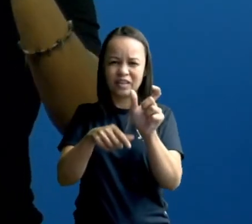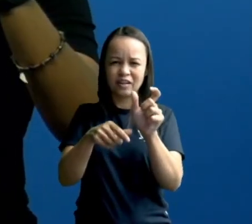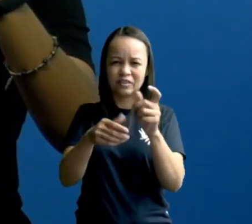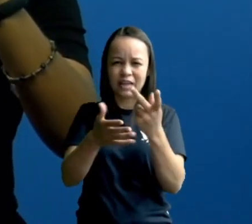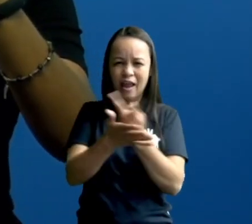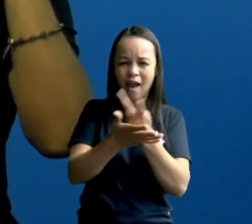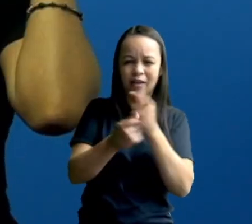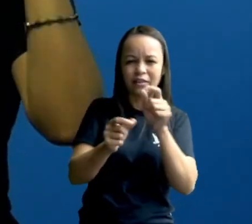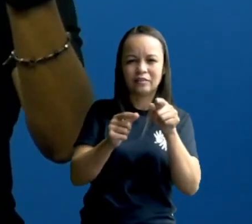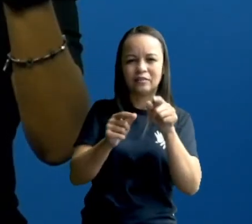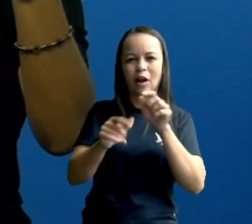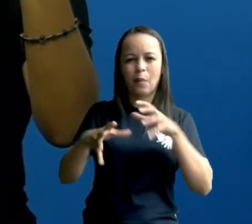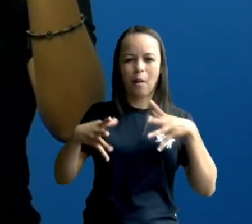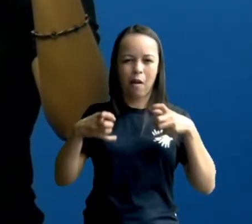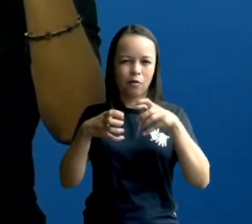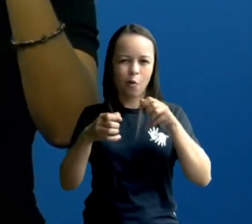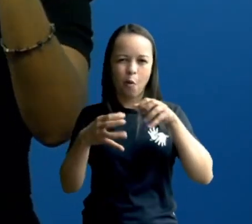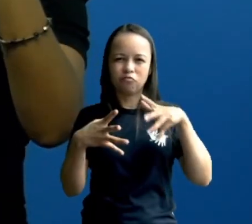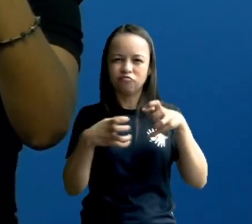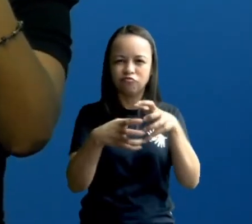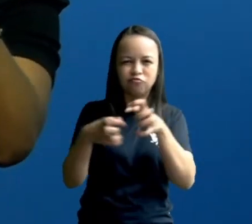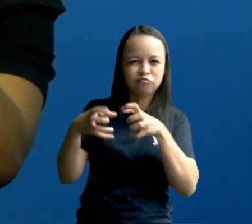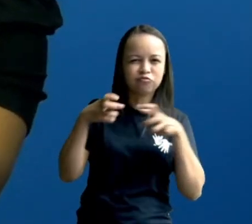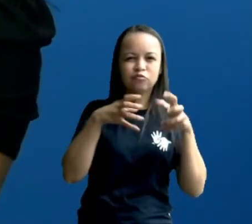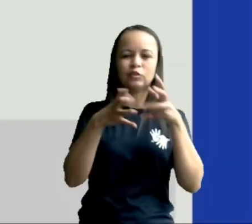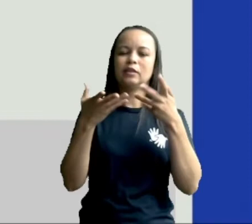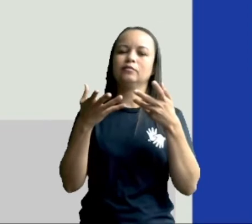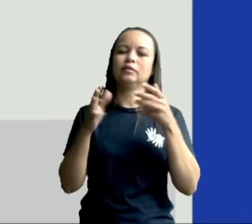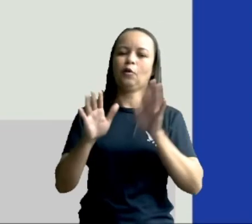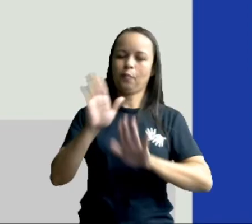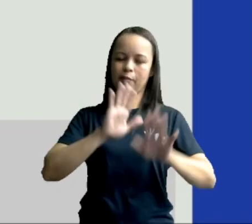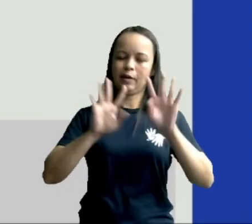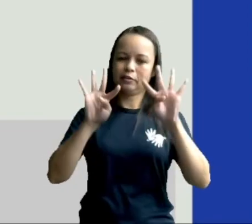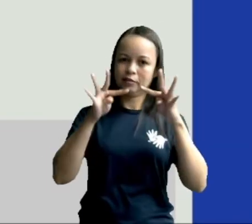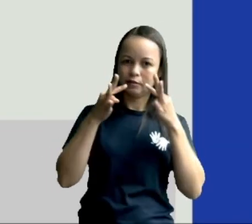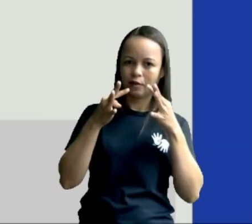Então, muito cuidado. Presta atenção, para não arranjar confusão por aí.